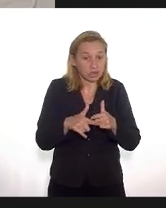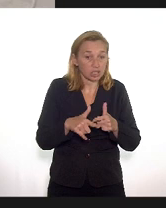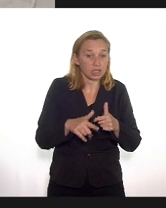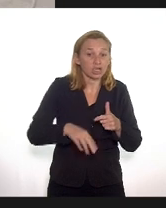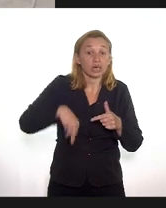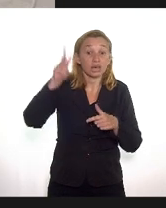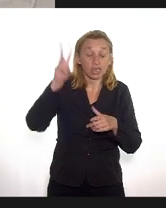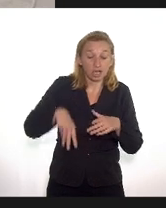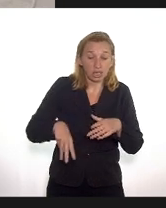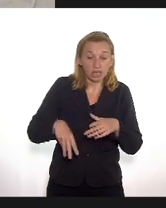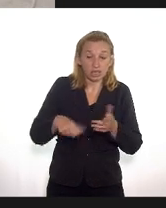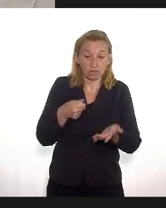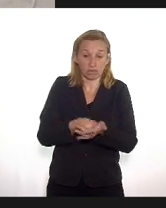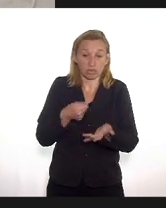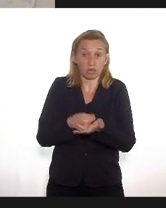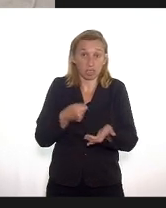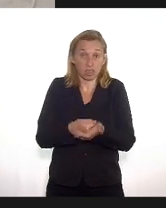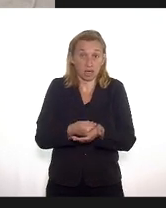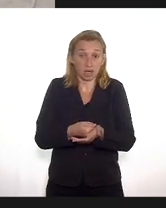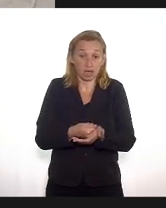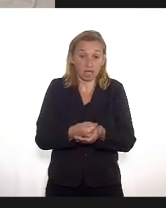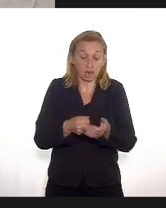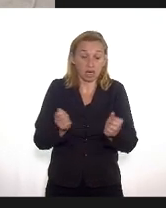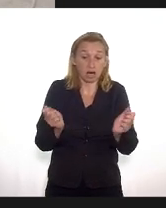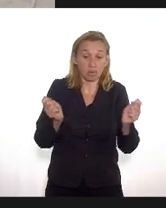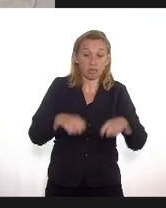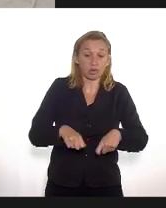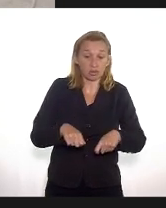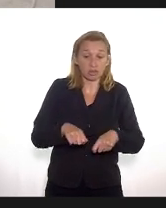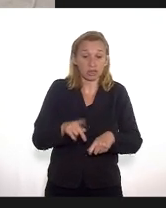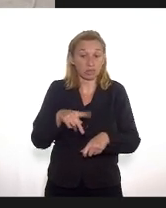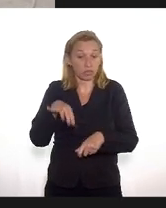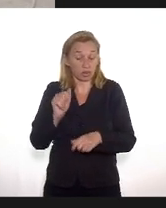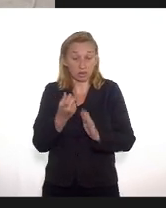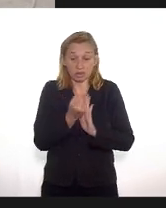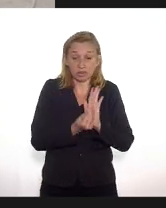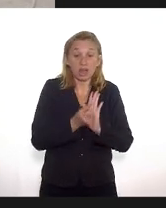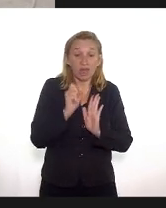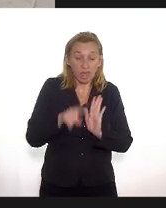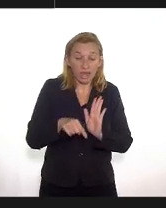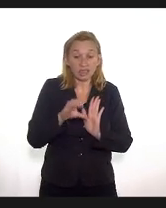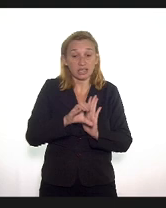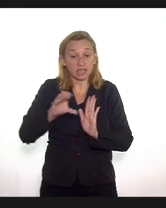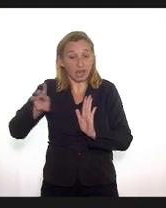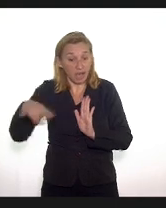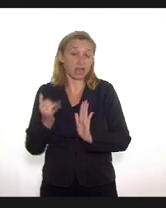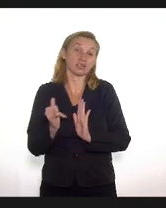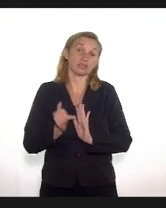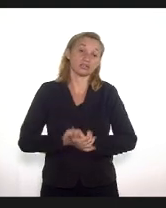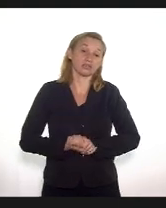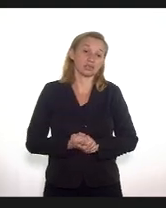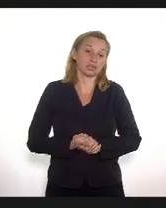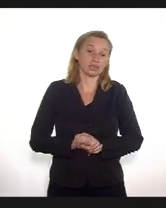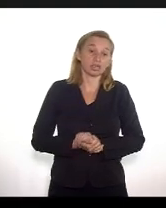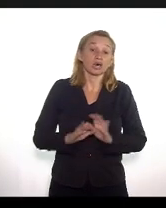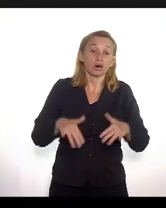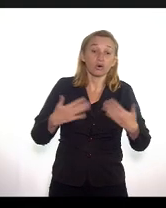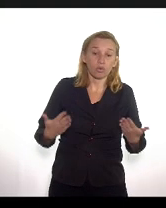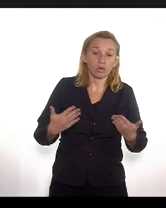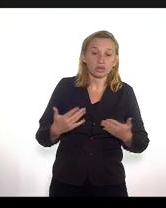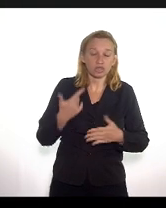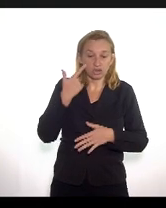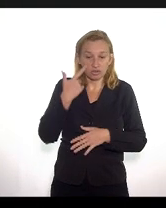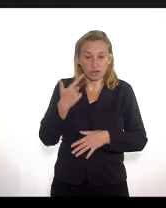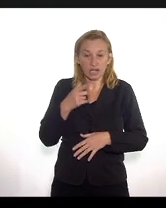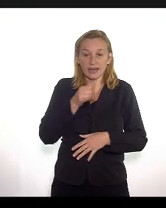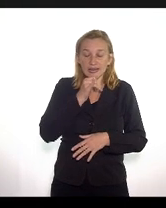que garantir, é obrigado a garantir a continuidade e essa programação financeira, é a Fundação CCERJ. E quando a gente pega, por